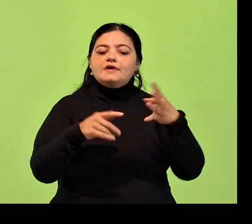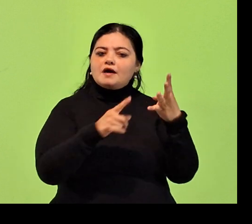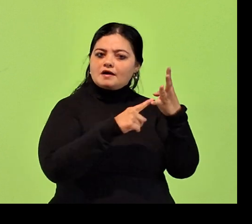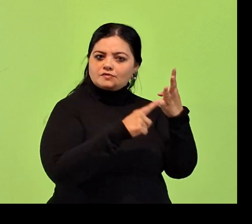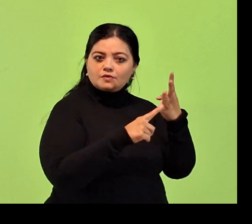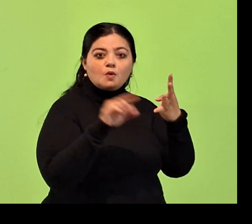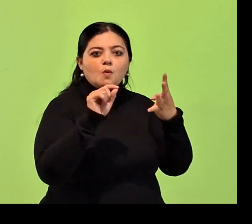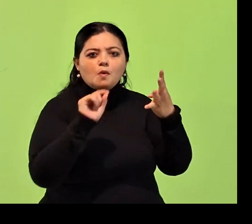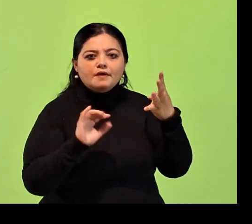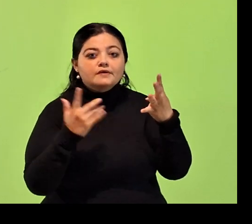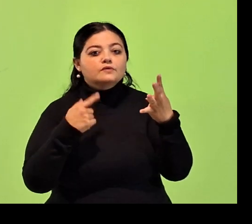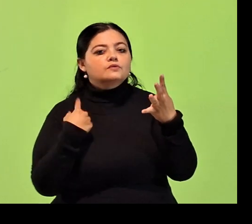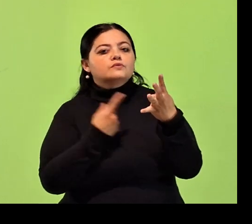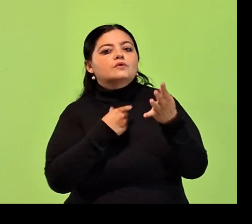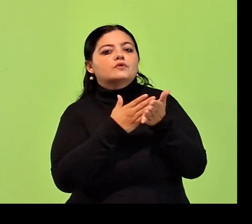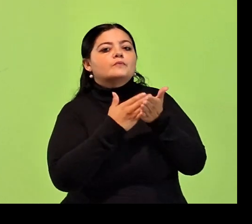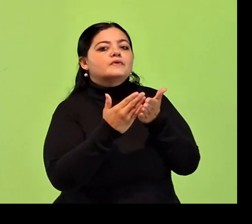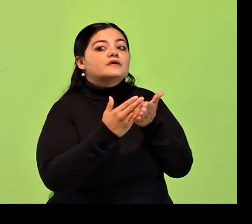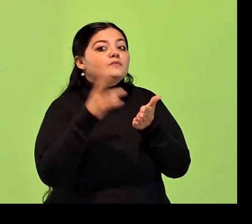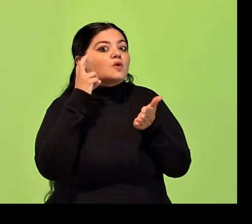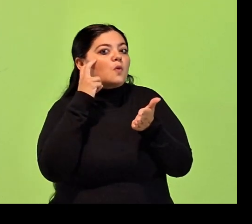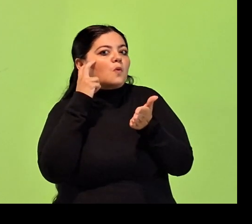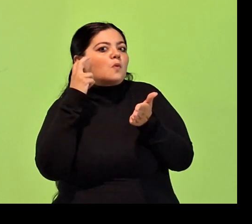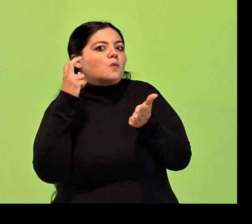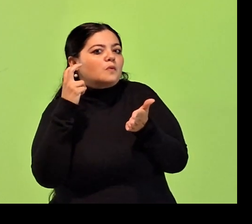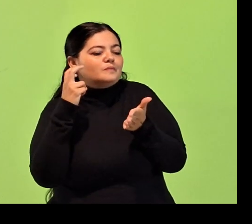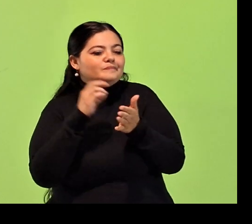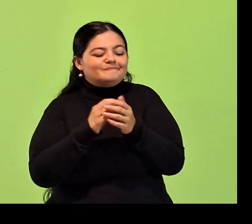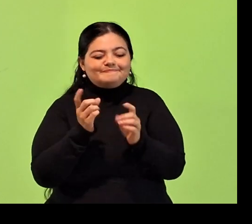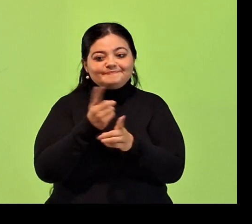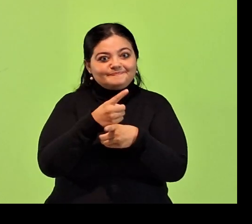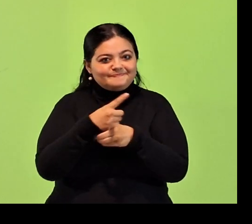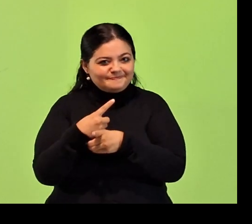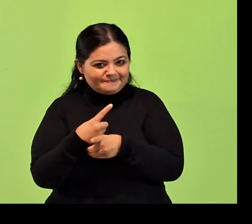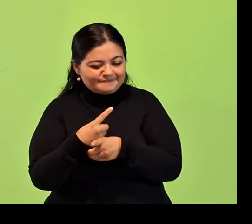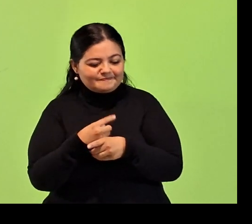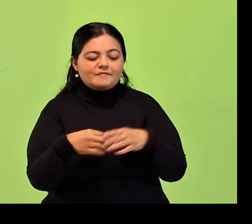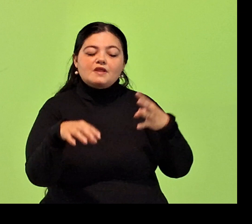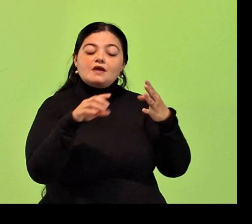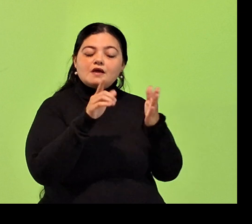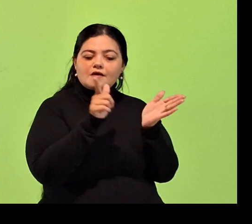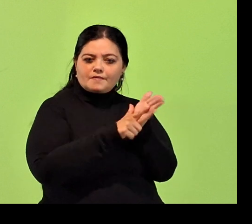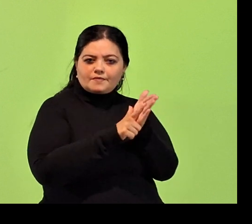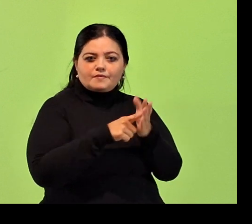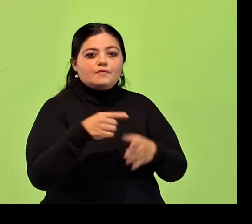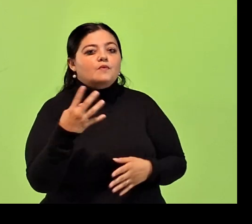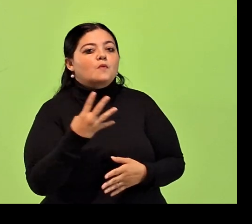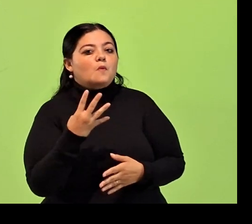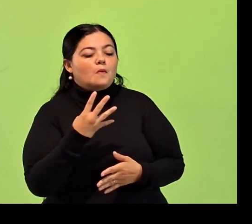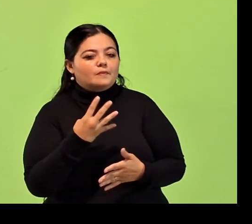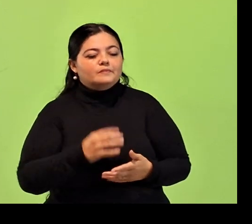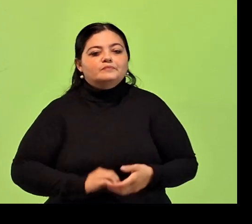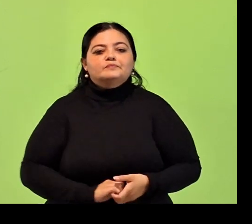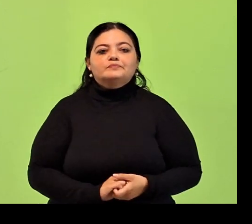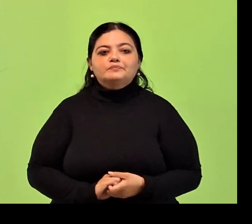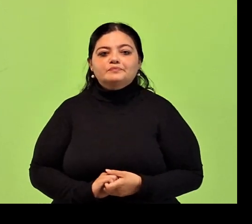quarta unidade, chegamos aos nossos cultos marginais. Página 4. O Núcleo